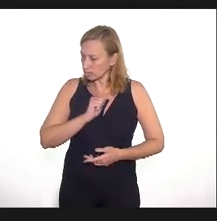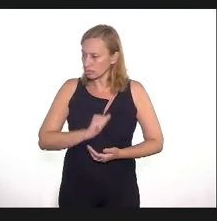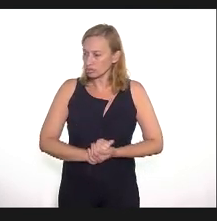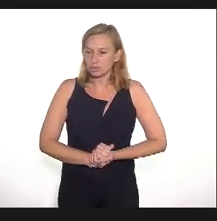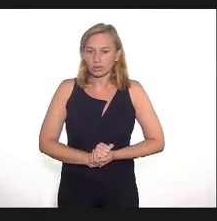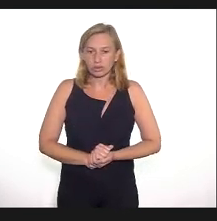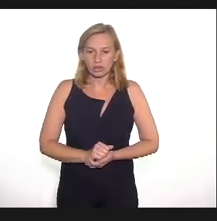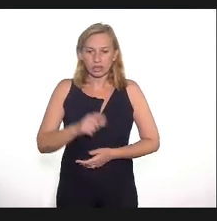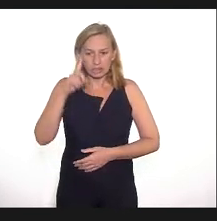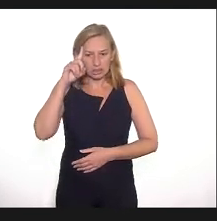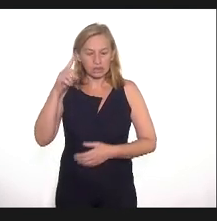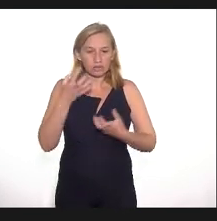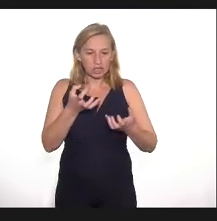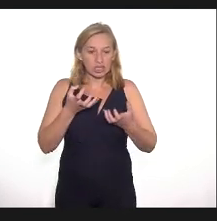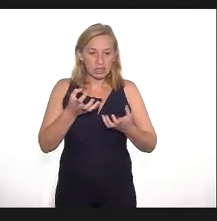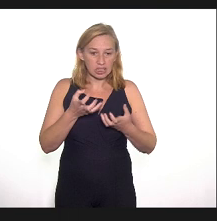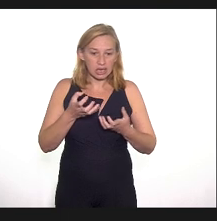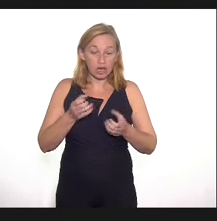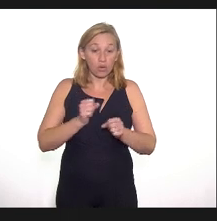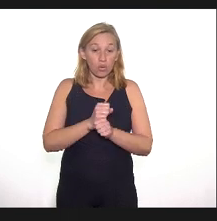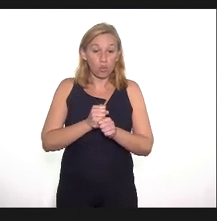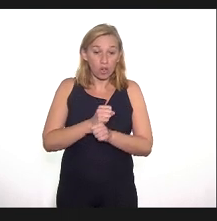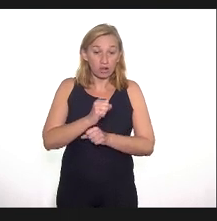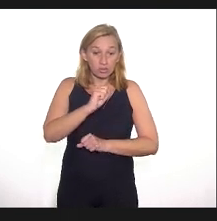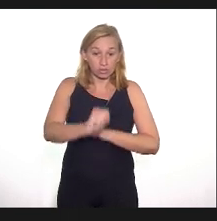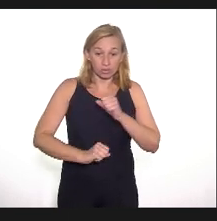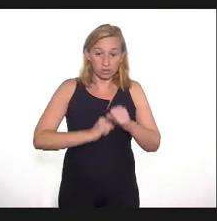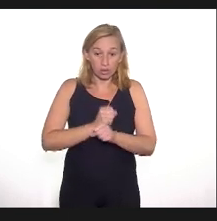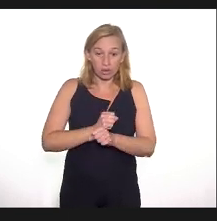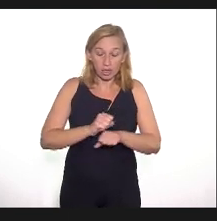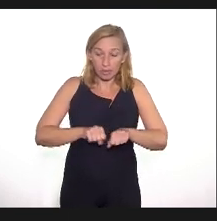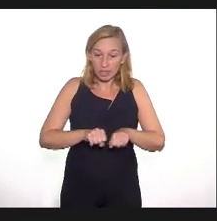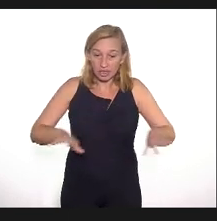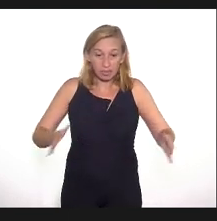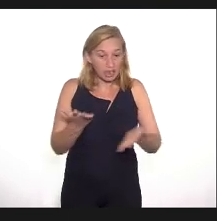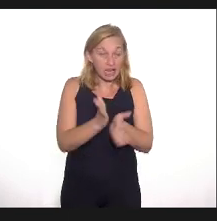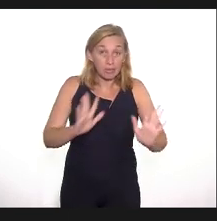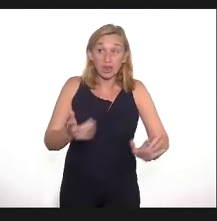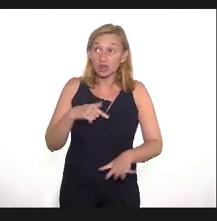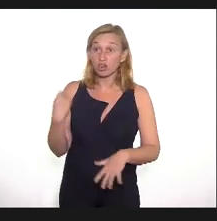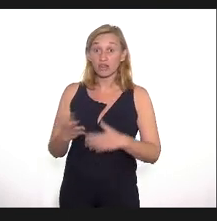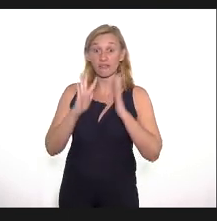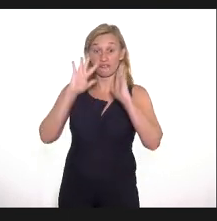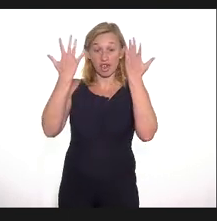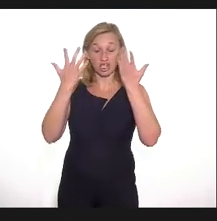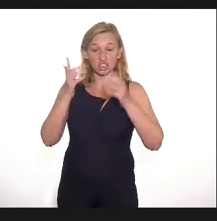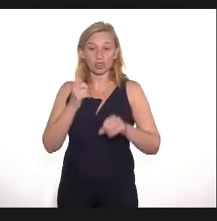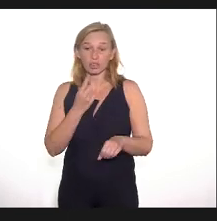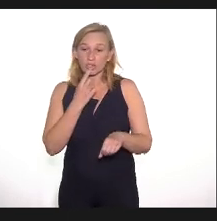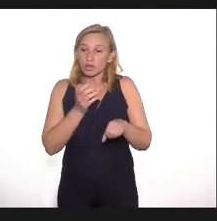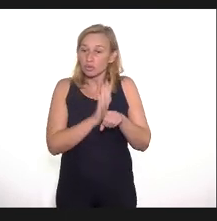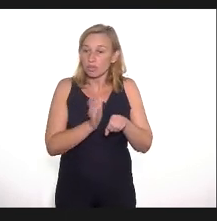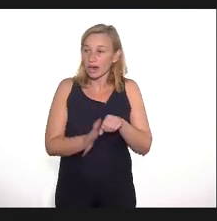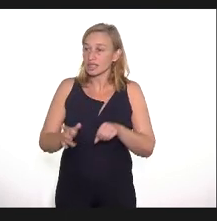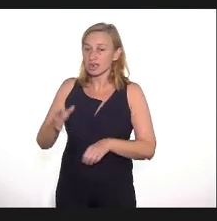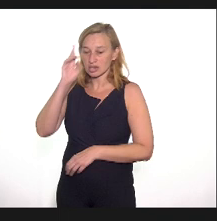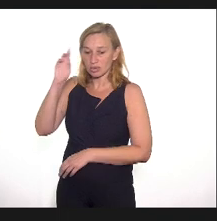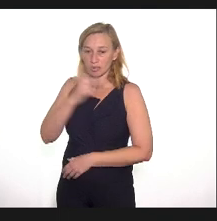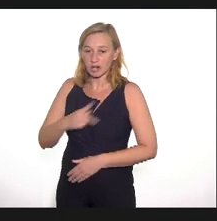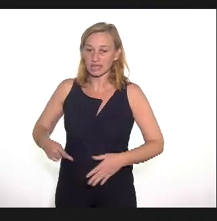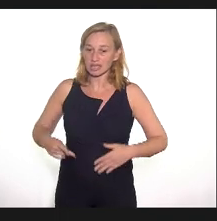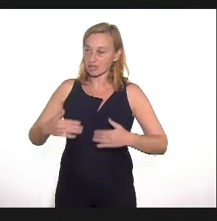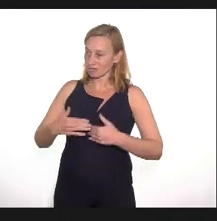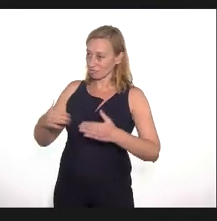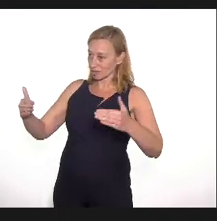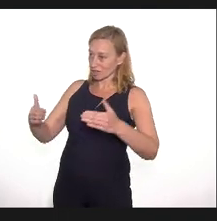quiser, ano que vem essa pandemia não vai estar, e nós vamos estar lá na Festa do Tomate, e a senhora presidente é a nossa convidada de honra para abrir a